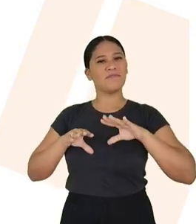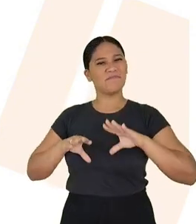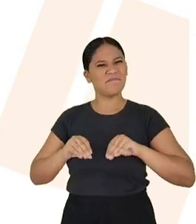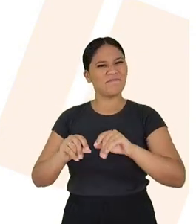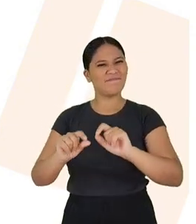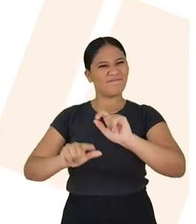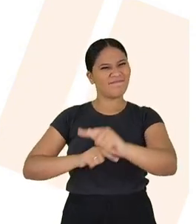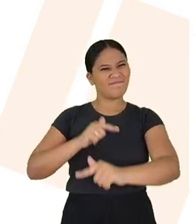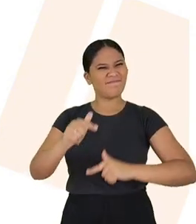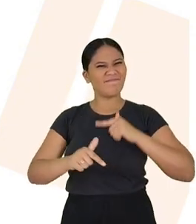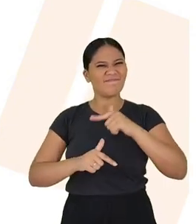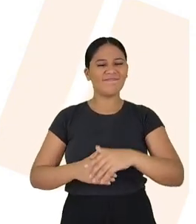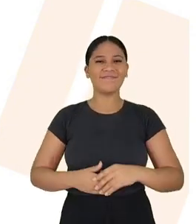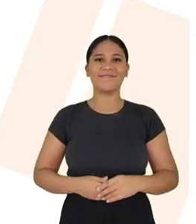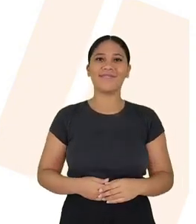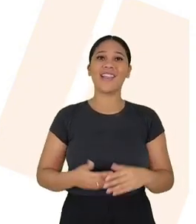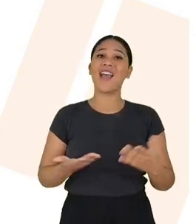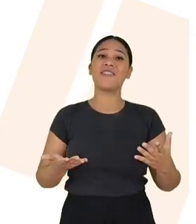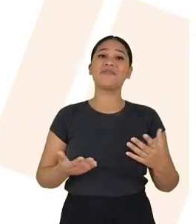Coloque a mão na massa.